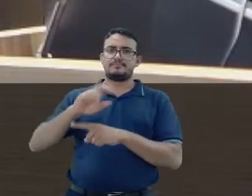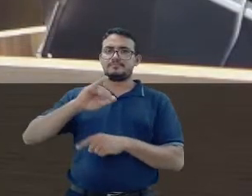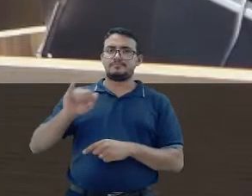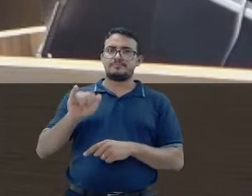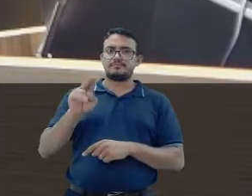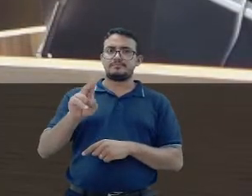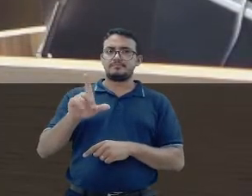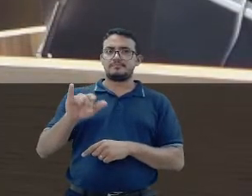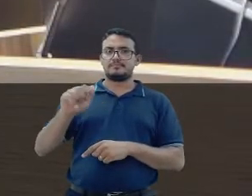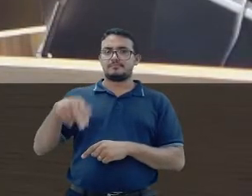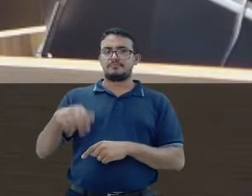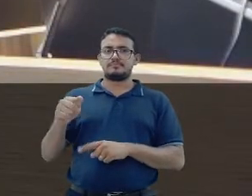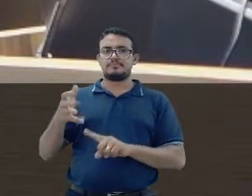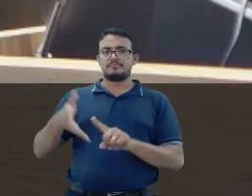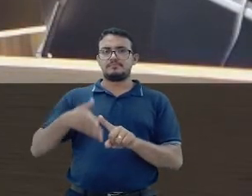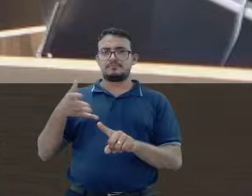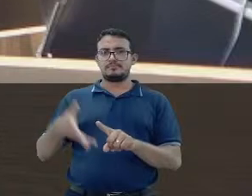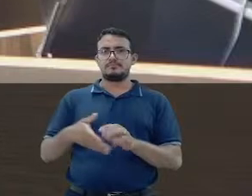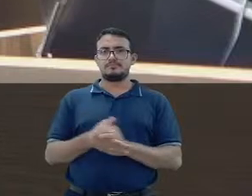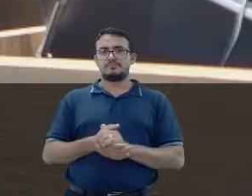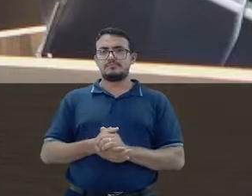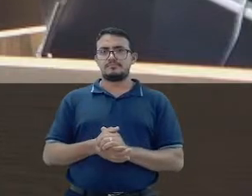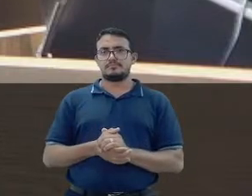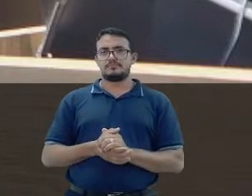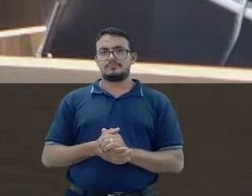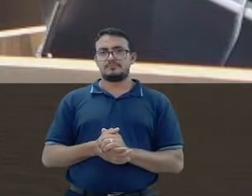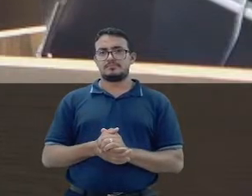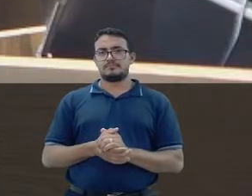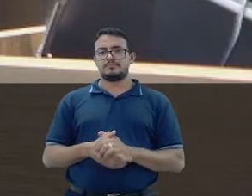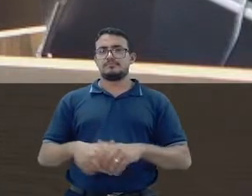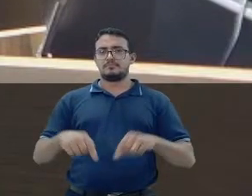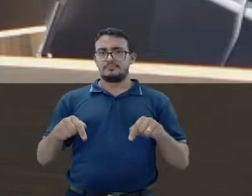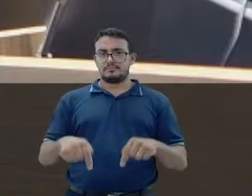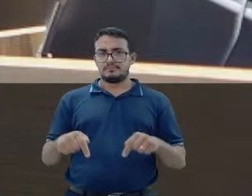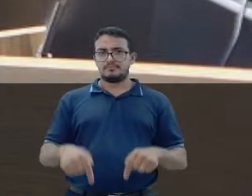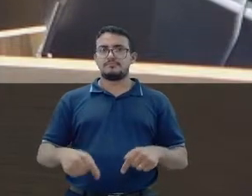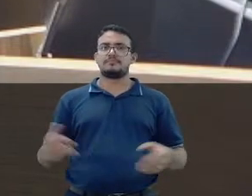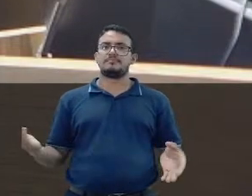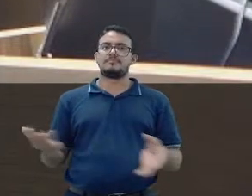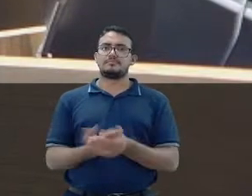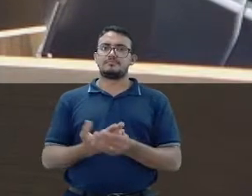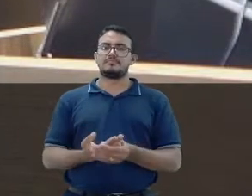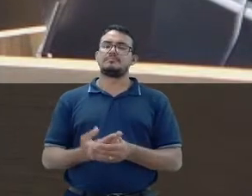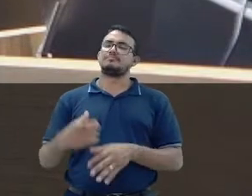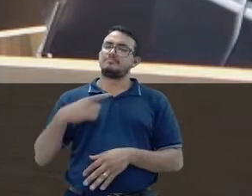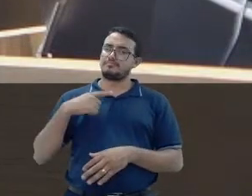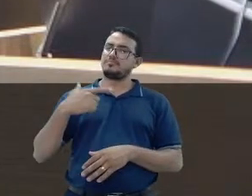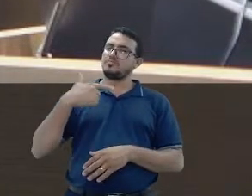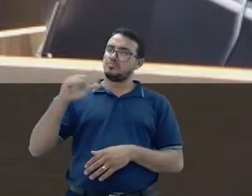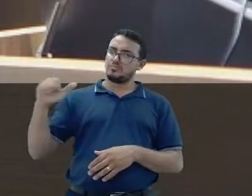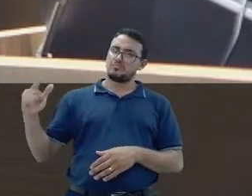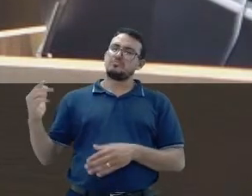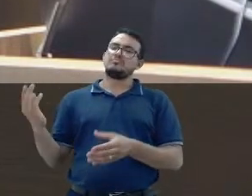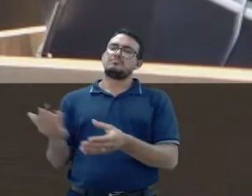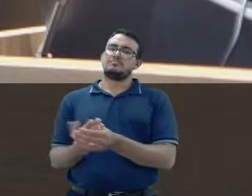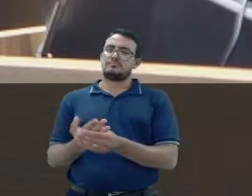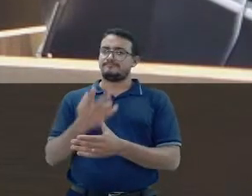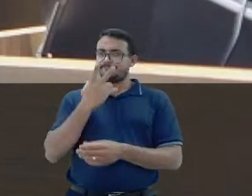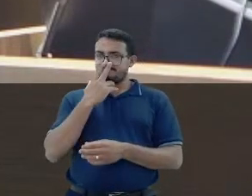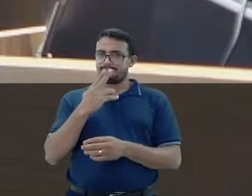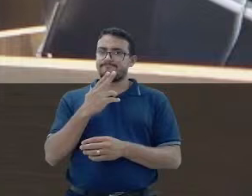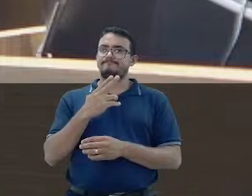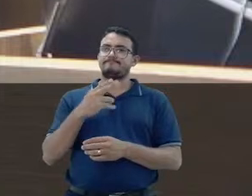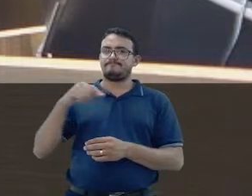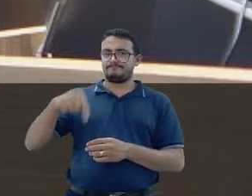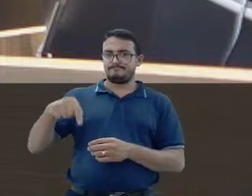oral. Entretanto, este caso, casos semelhantes a este, envolvendo também a empresa que ora